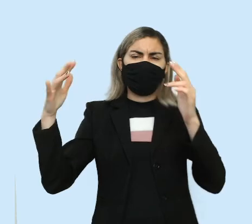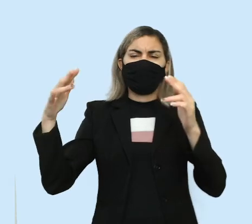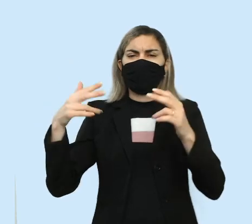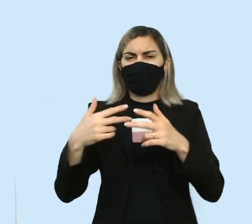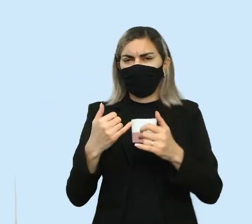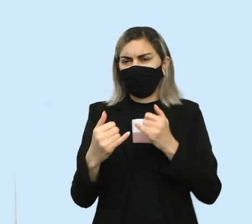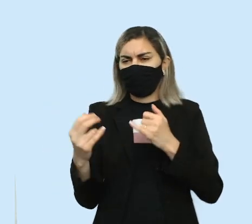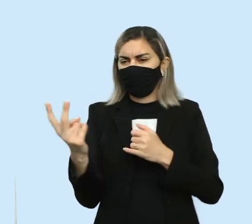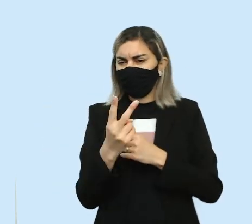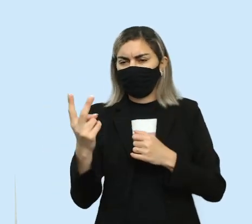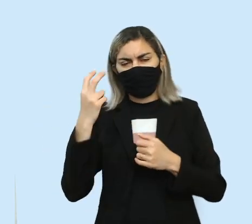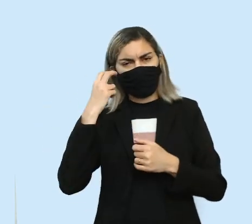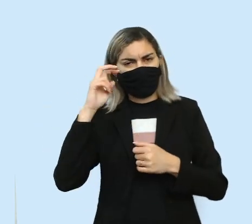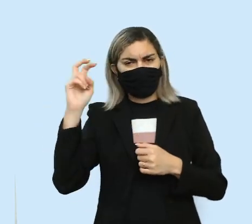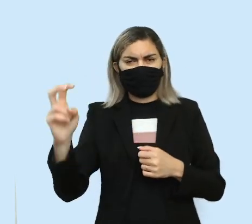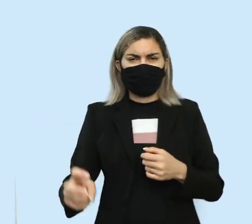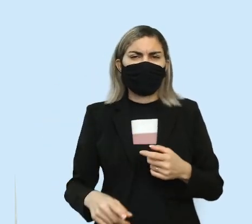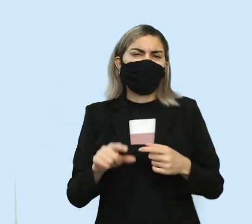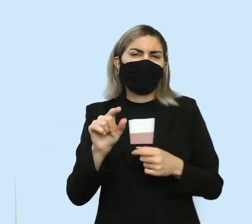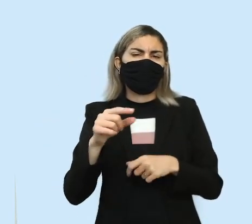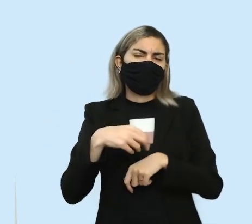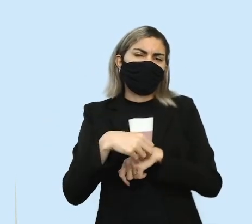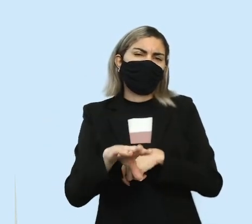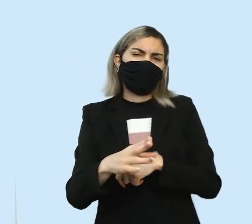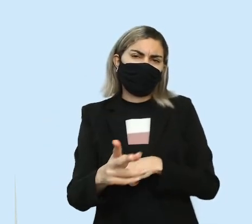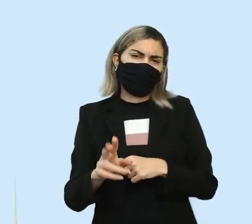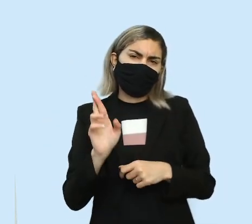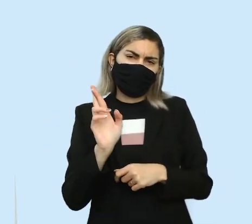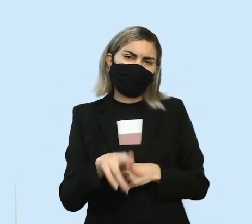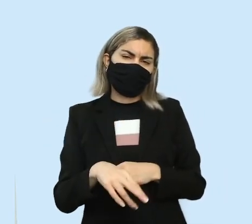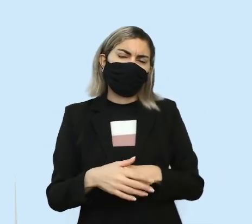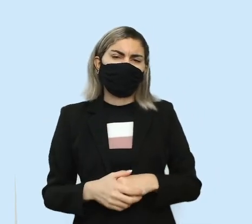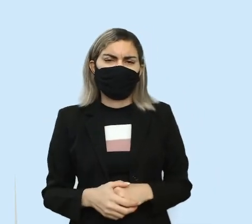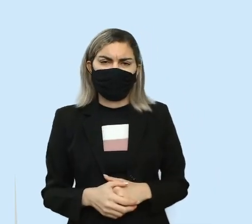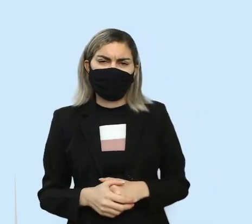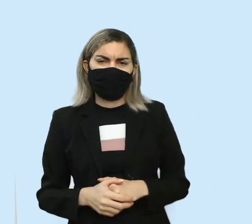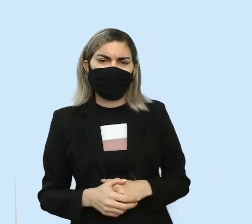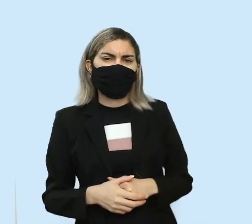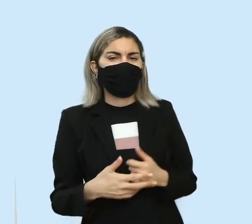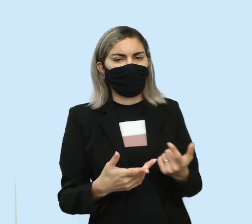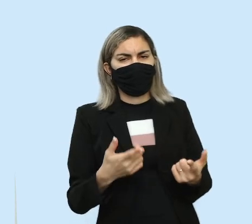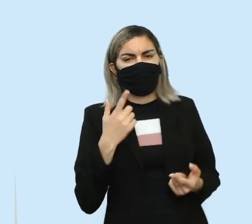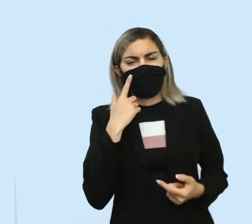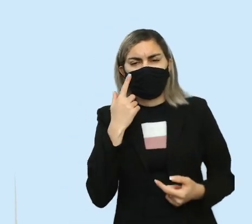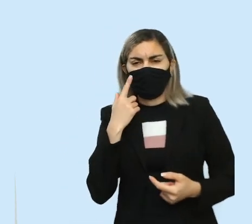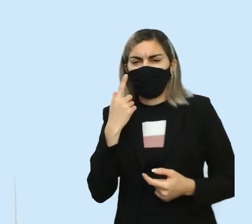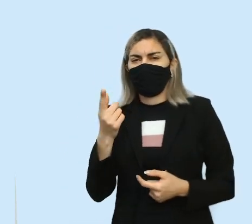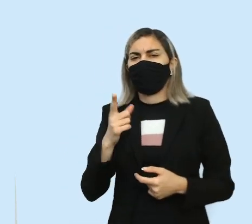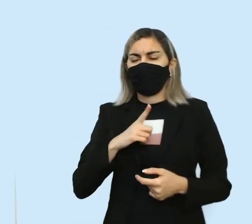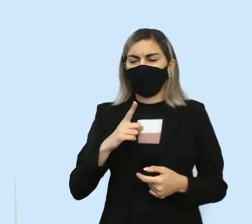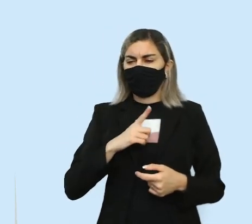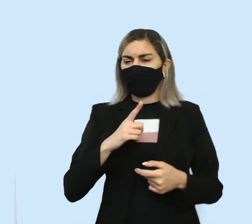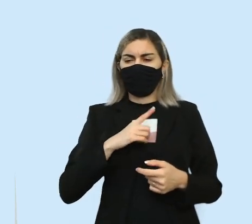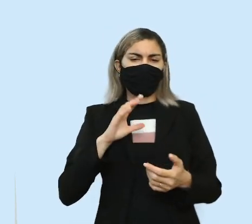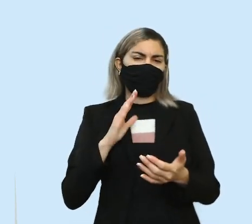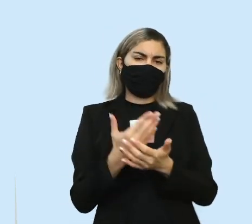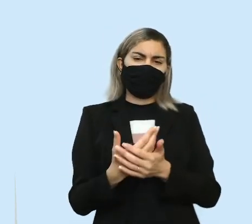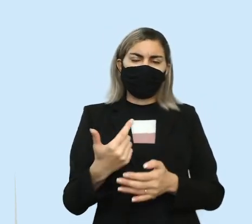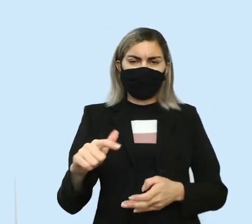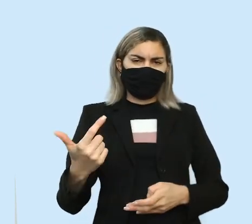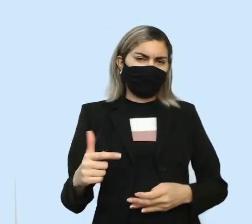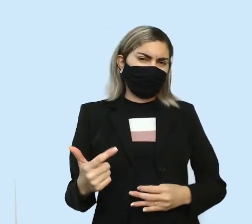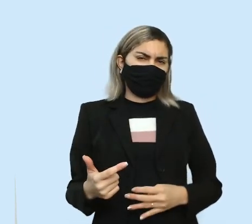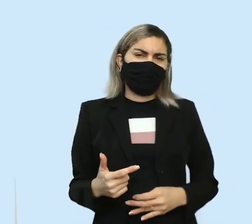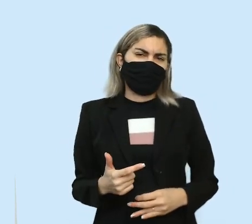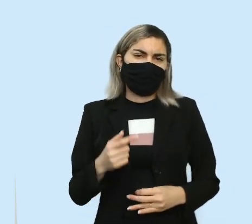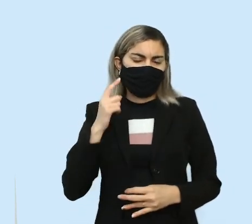semelhantes nas duas culturas. O que é que você colocaria na sua resposta? Vamos lá. Eu acredito que não ter